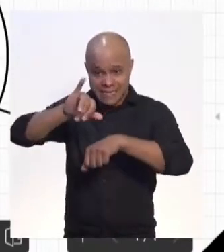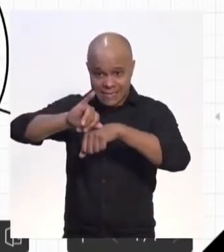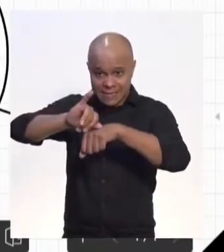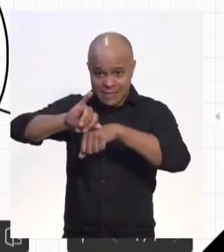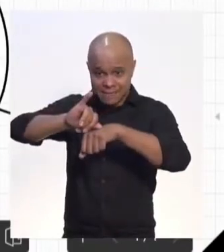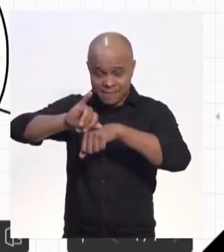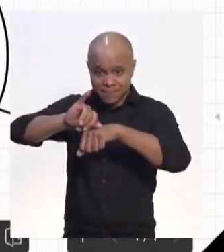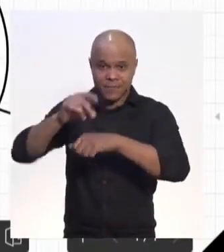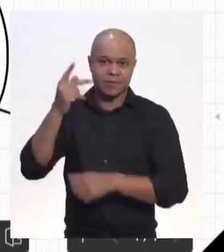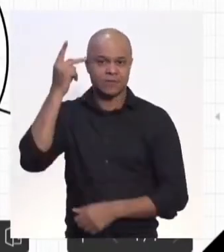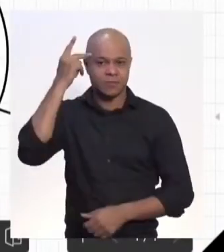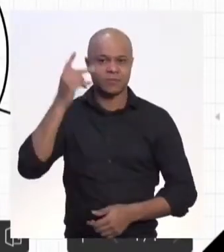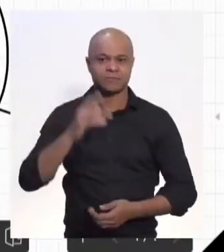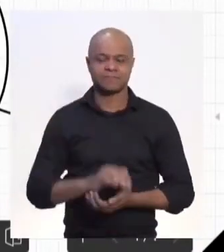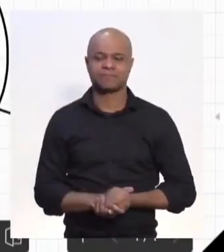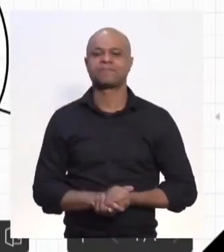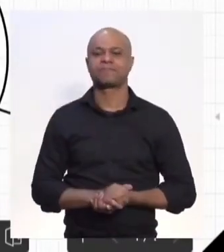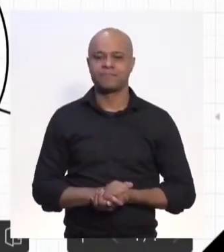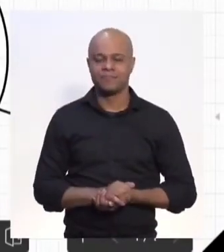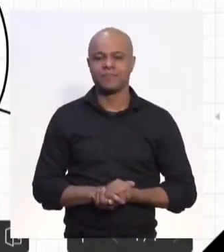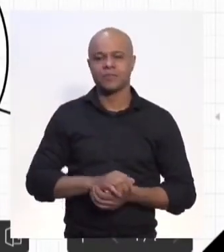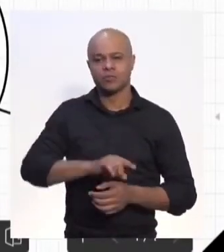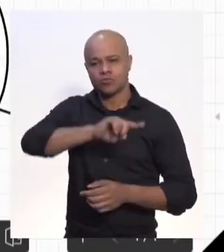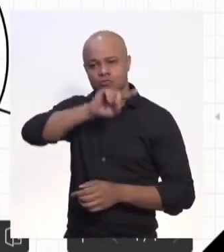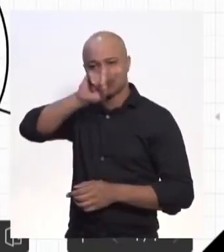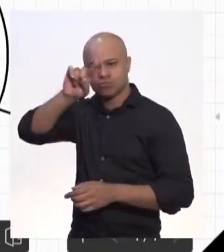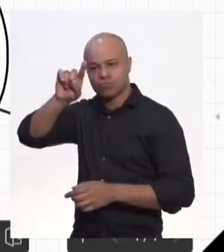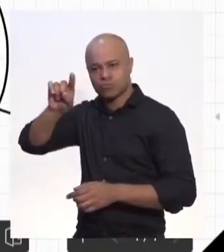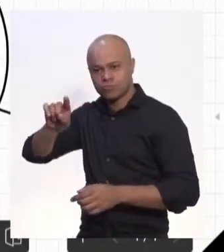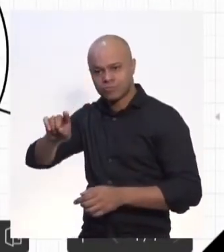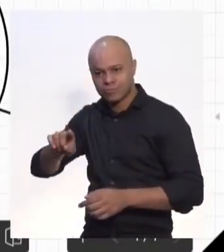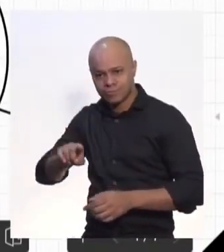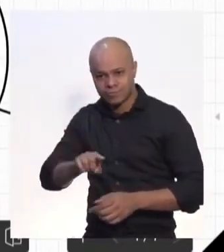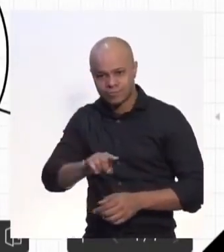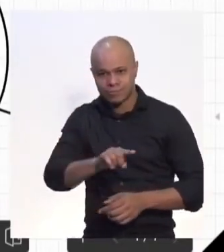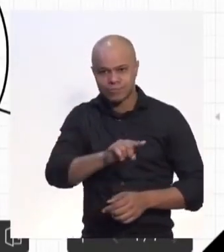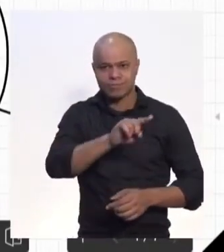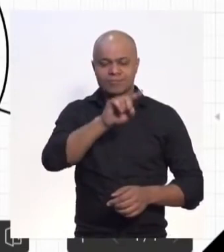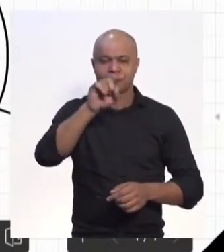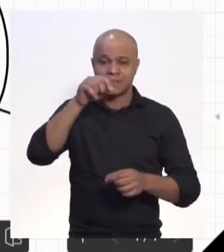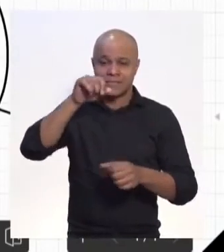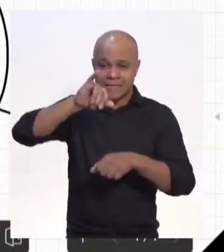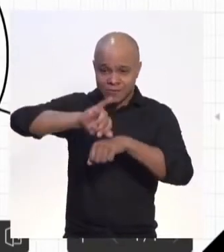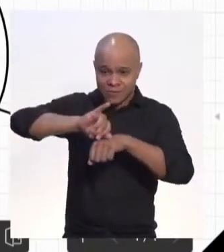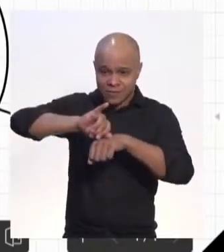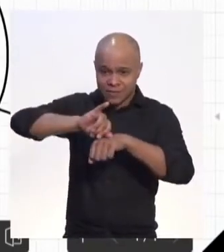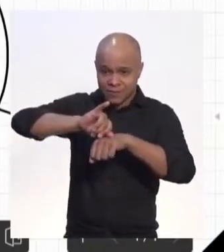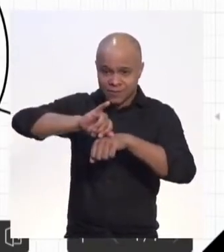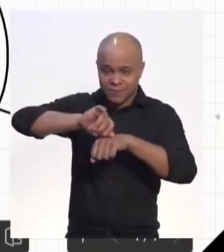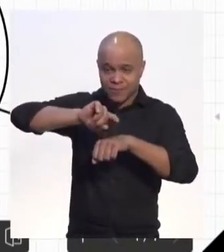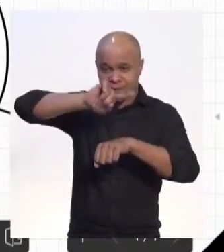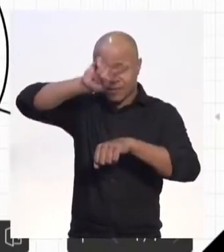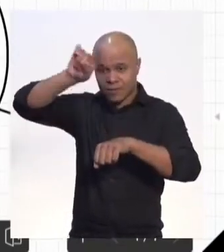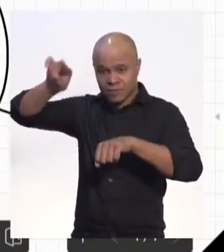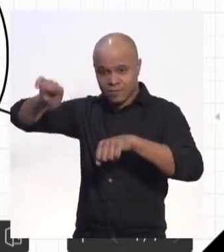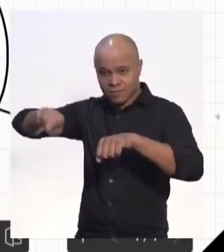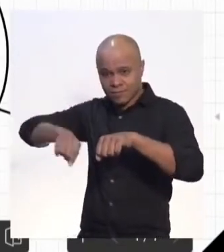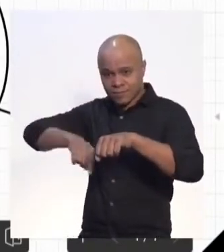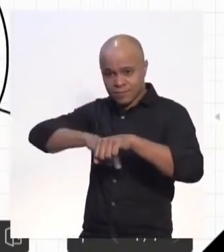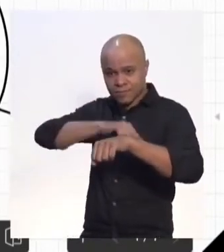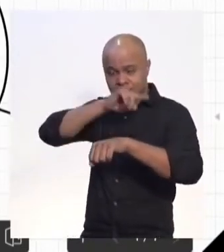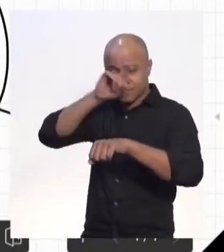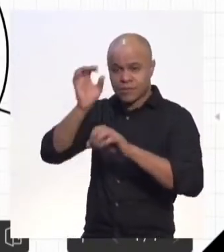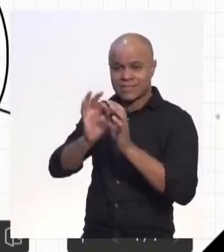circulando, fazendo uma circunferência ao redor do Marco Zero, do centro aqui, e a uma distância aproximada